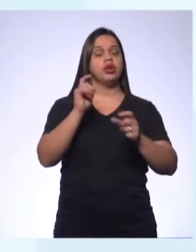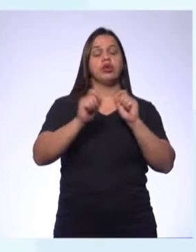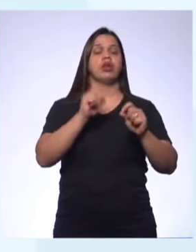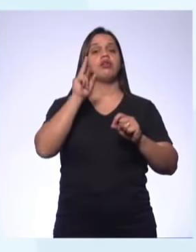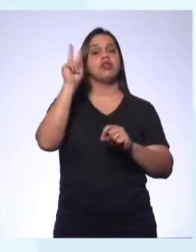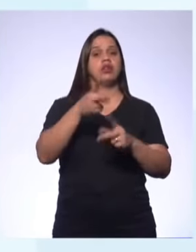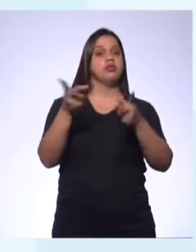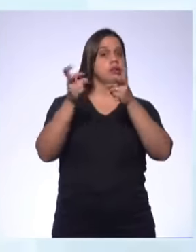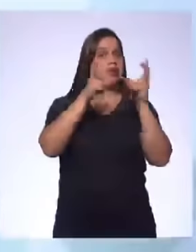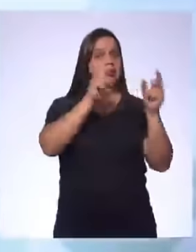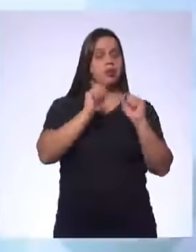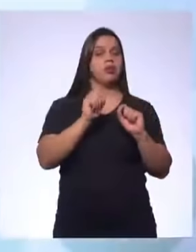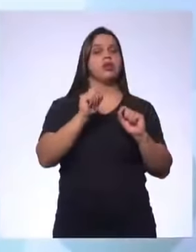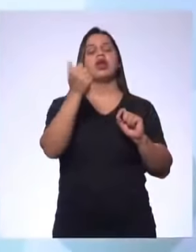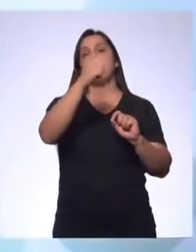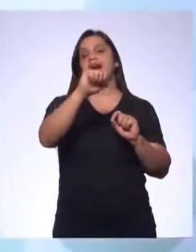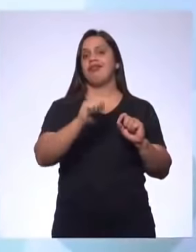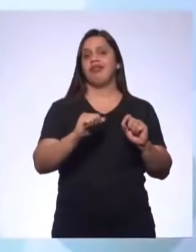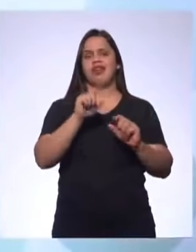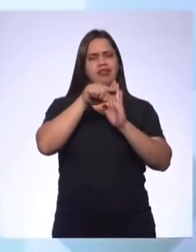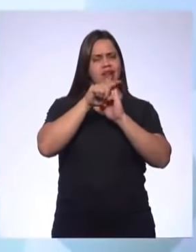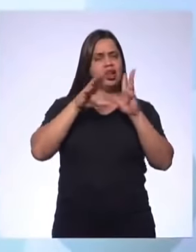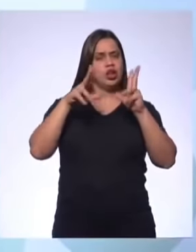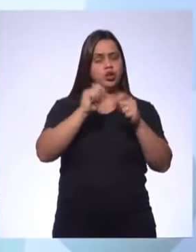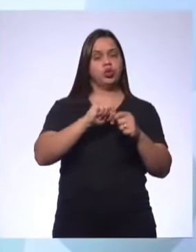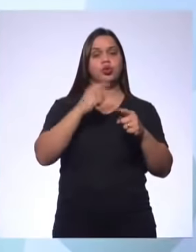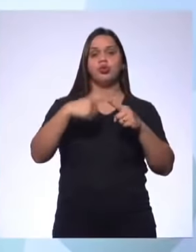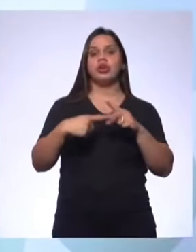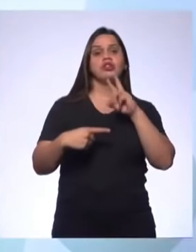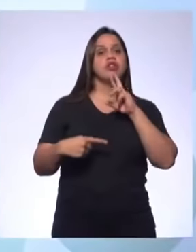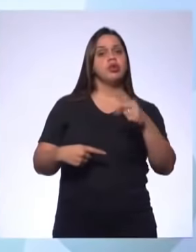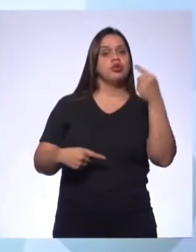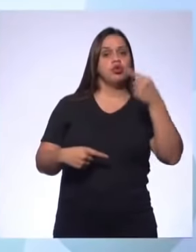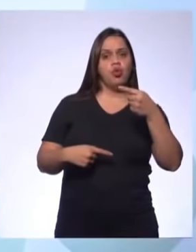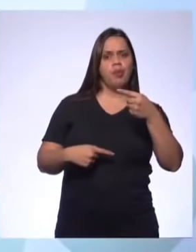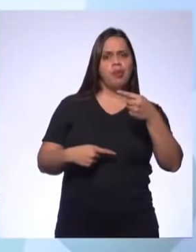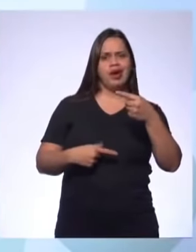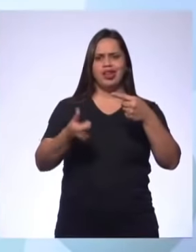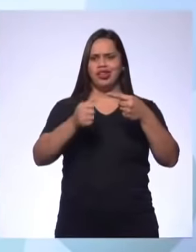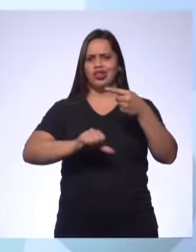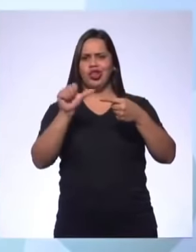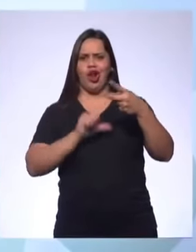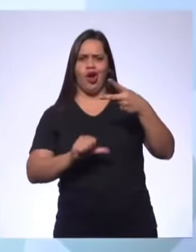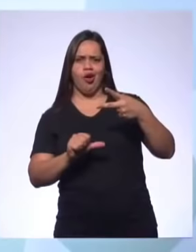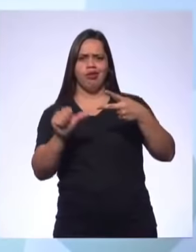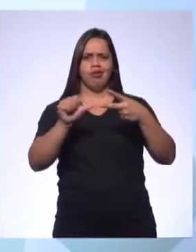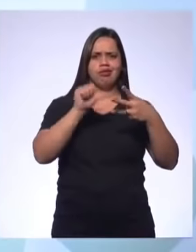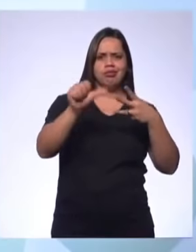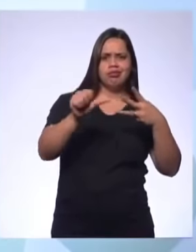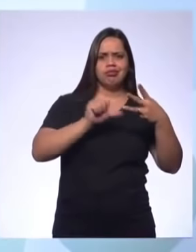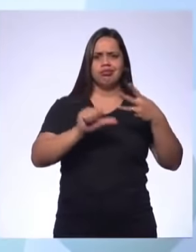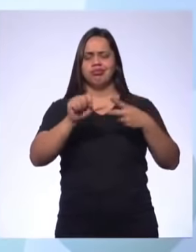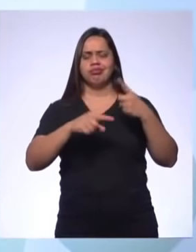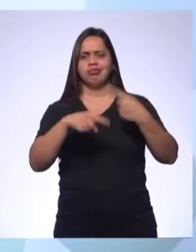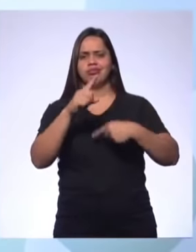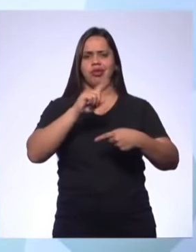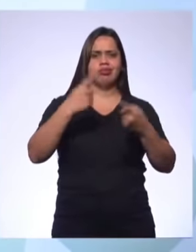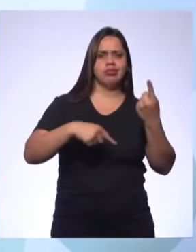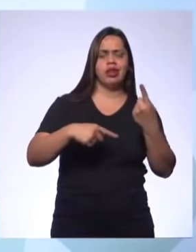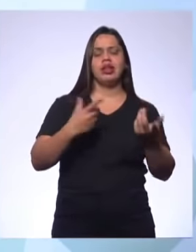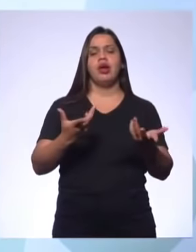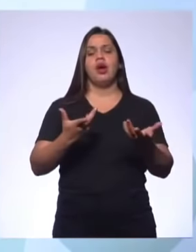vocês têm que conseguir analisar um todo, porque às vezes a gente responde uma pergunta na outra. O professor pergunta uma coisa, né? O que acontece muito, Mônica,